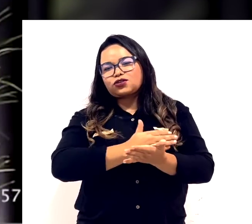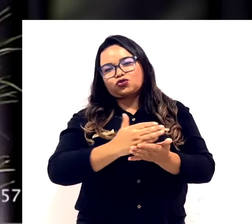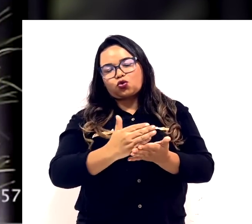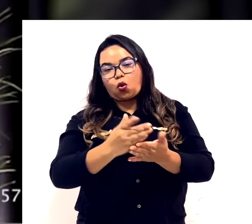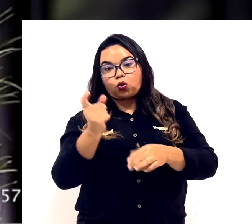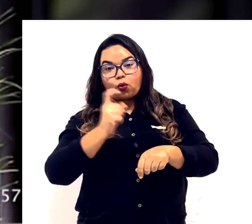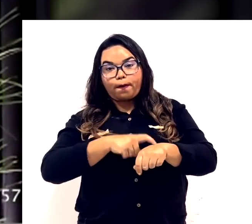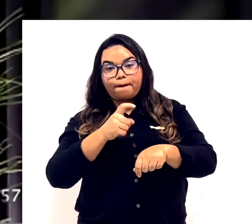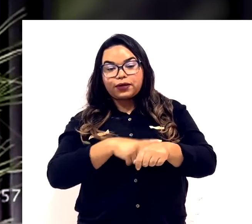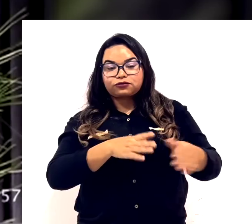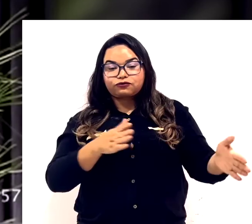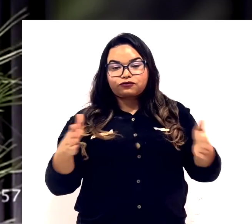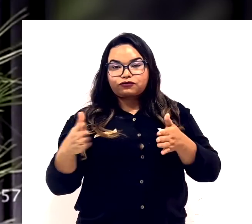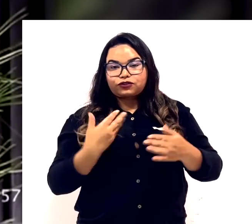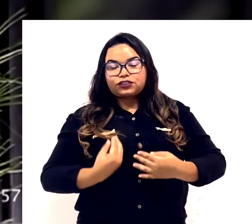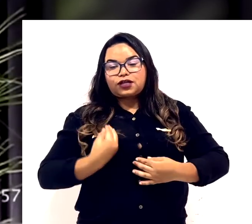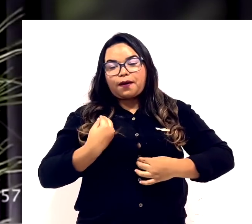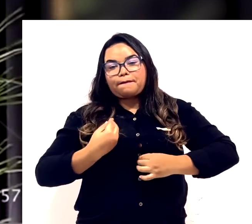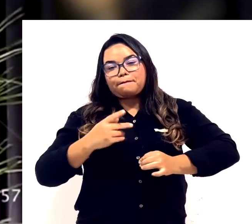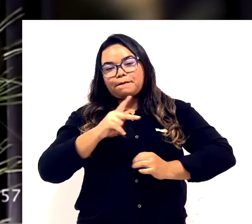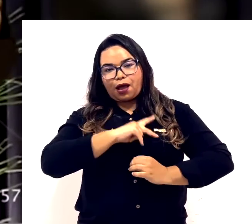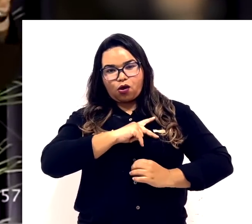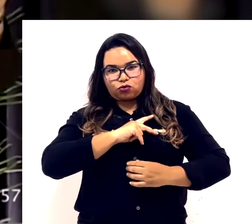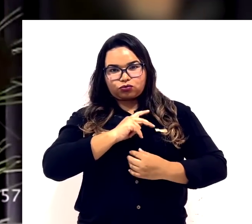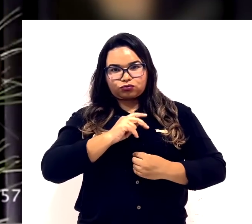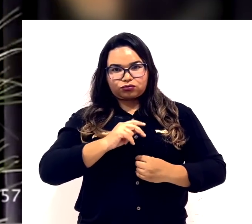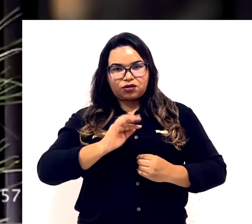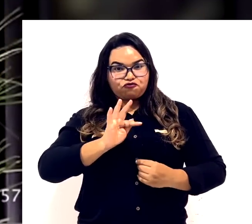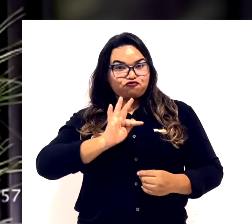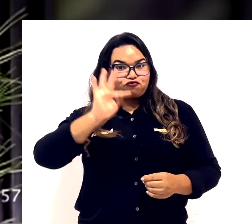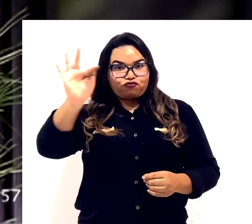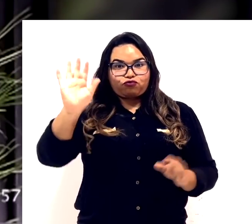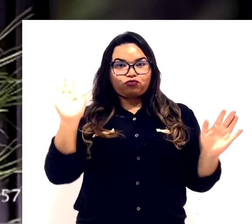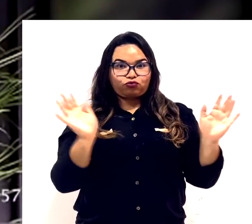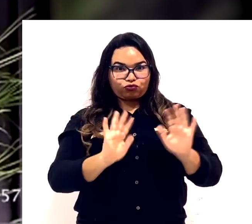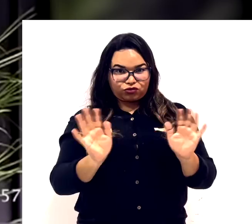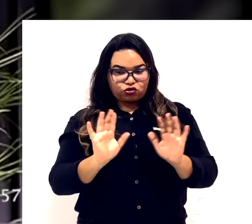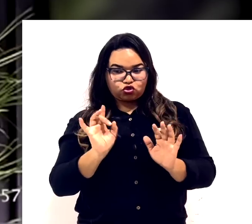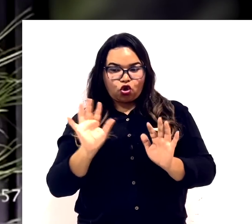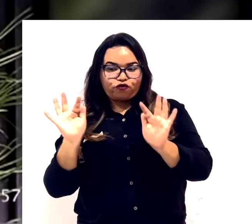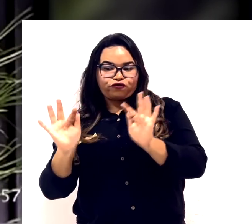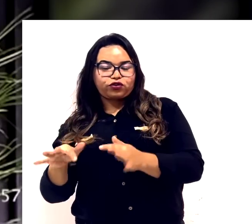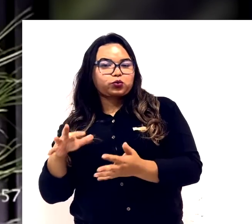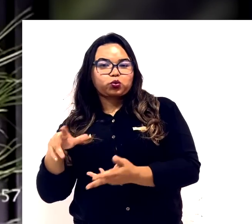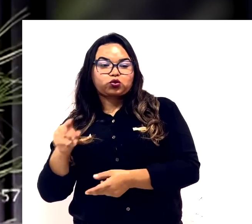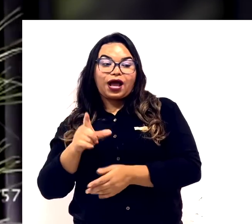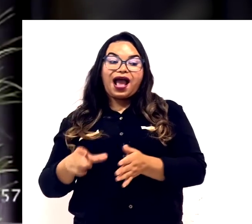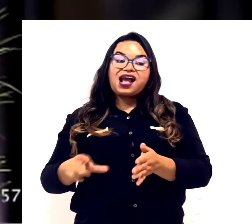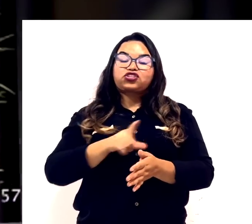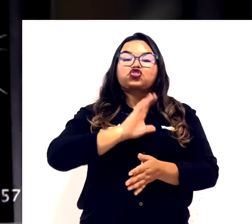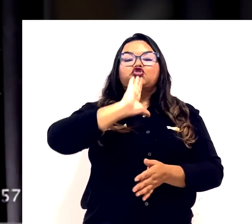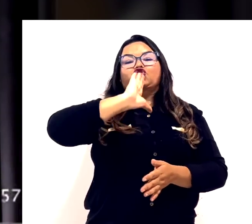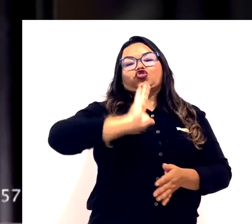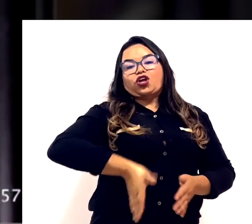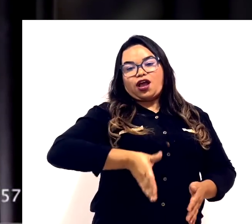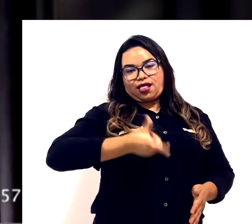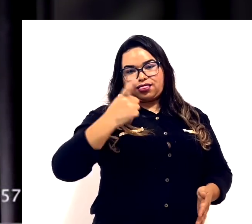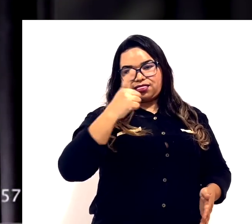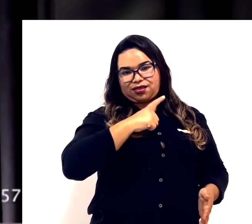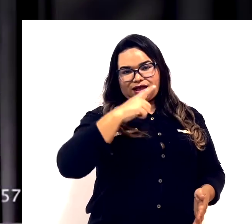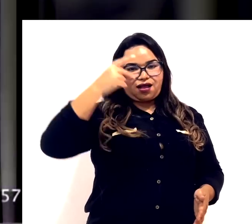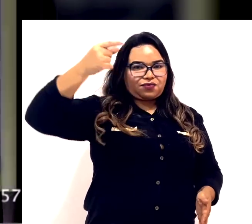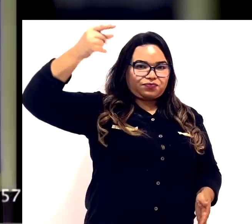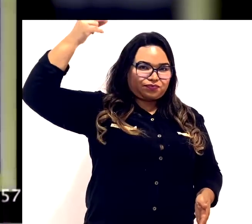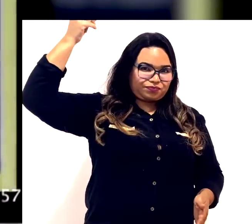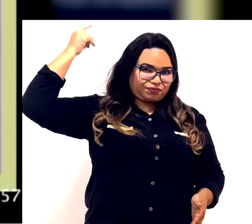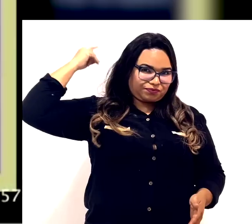poder futuro, que virá apenas no fim dos tempos. Não, não, não. Ele tem que estar aqui. Ele já está aqui há todo este tempo.